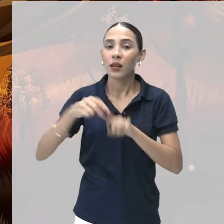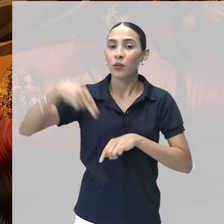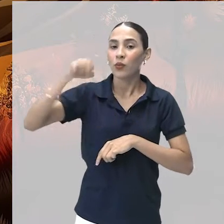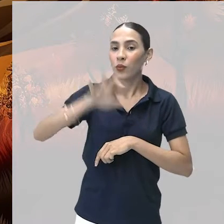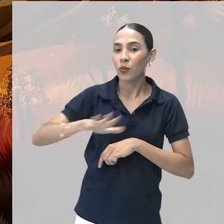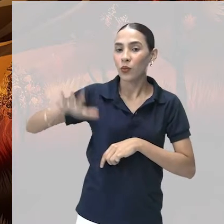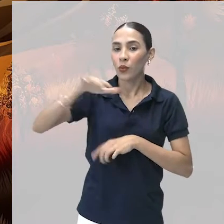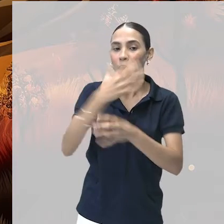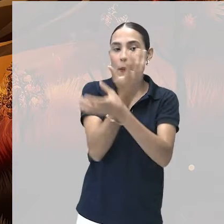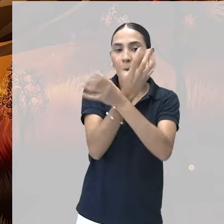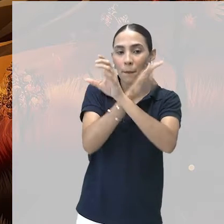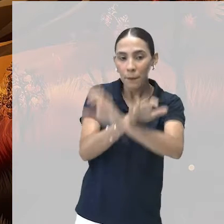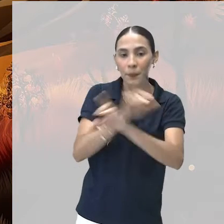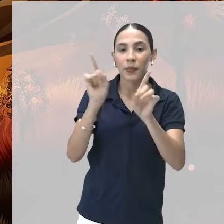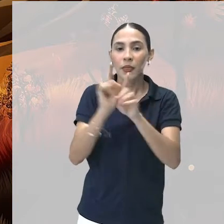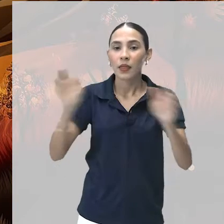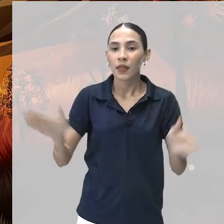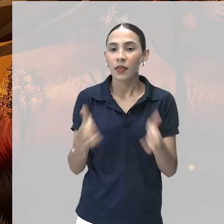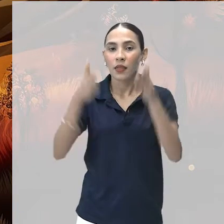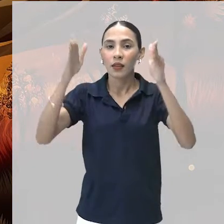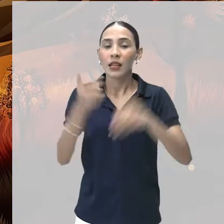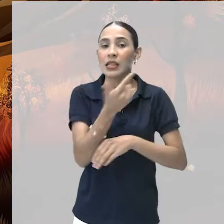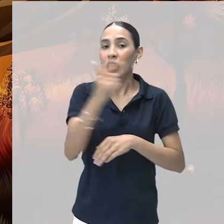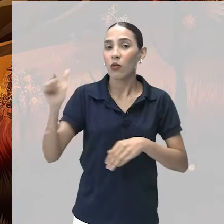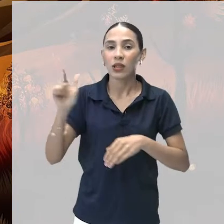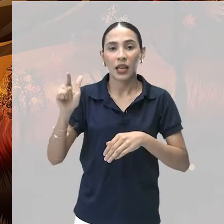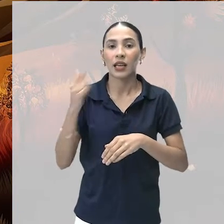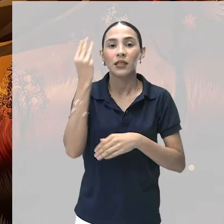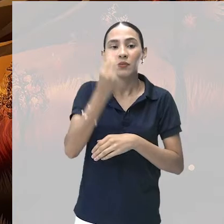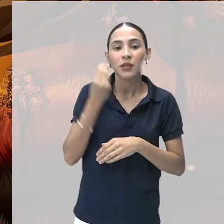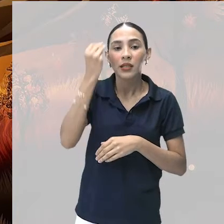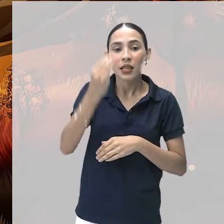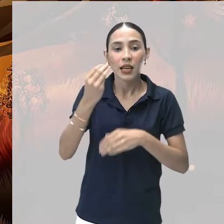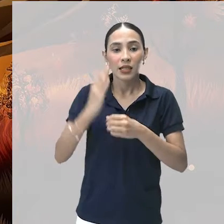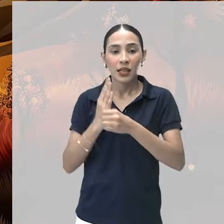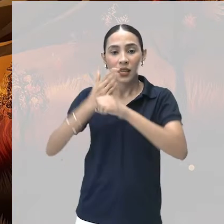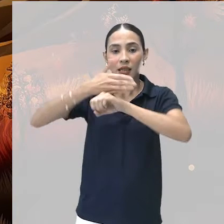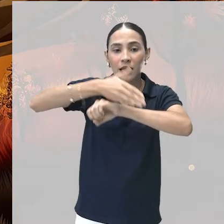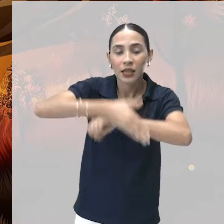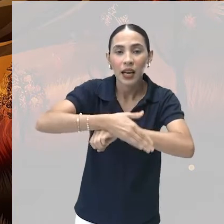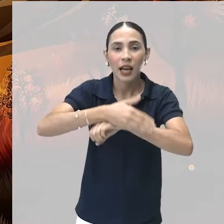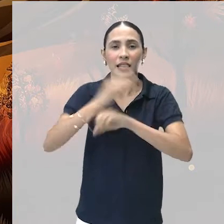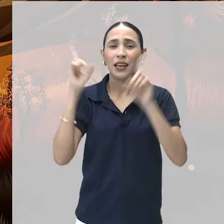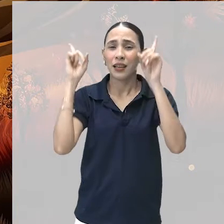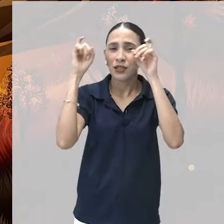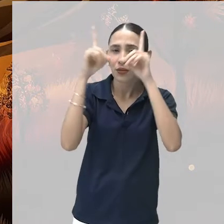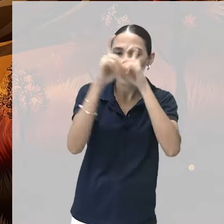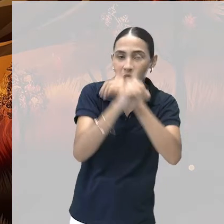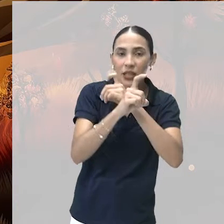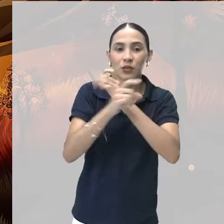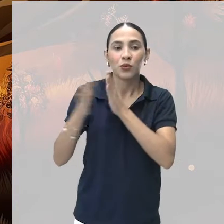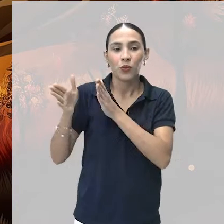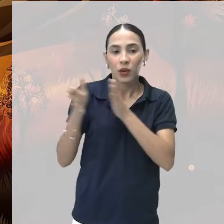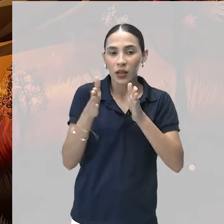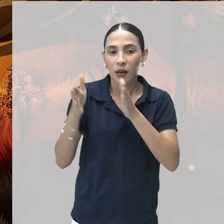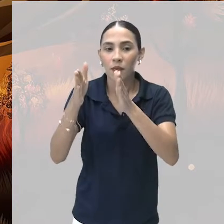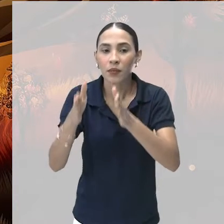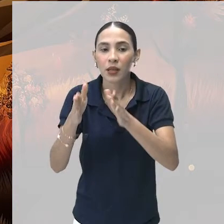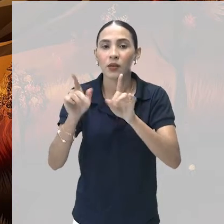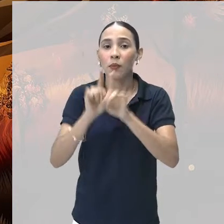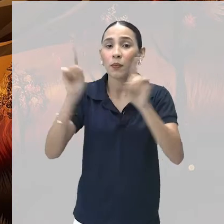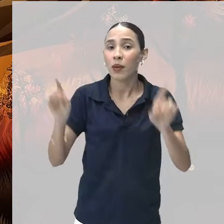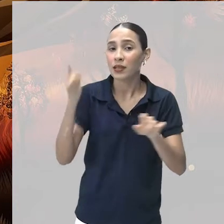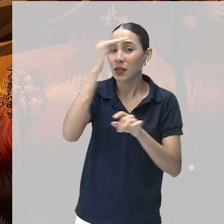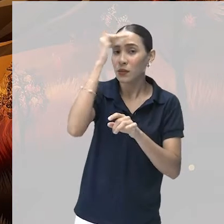sertão. O monumento não tem porta, a entrada é uma rua antiga, estreita e torta, e no